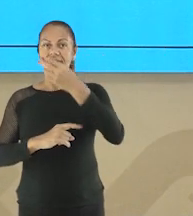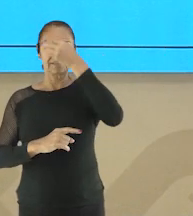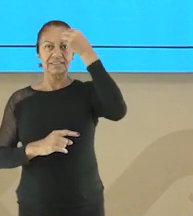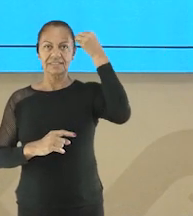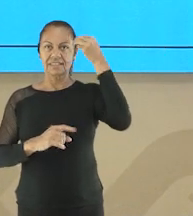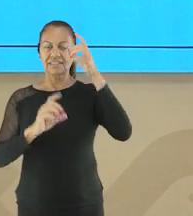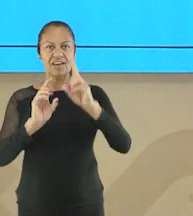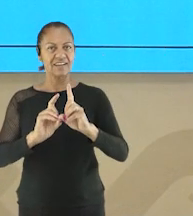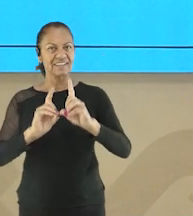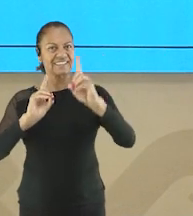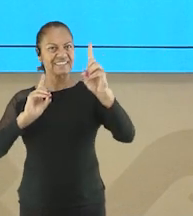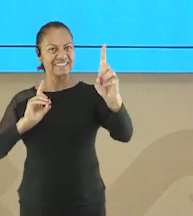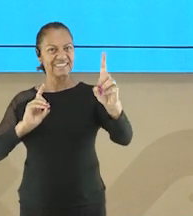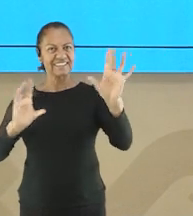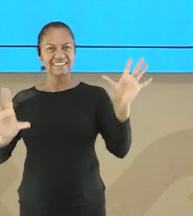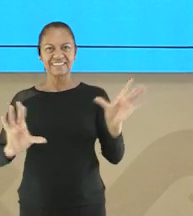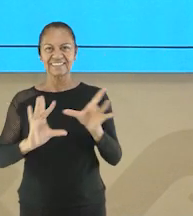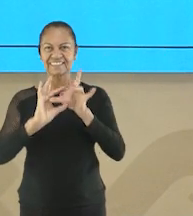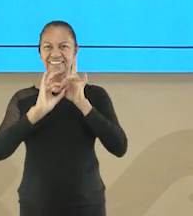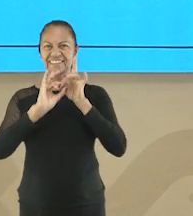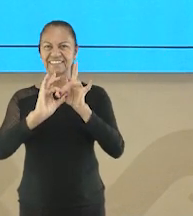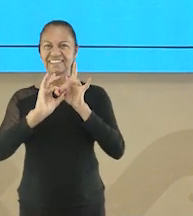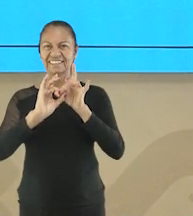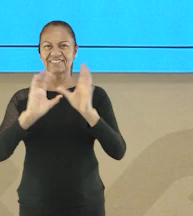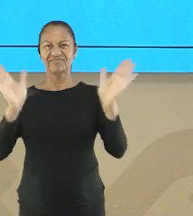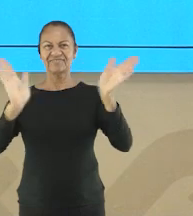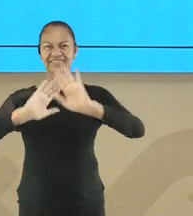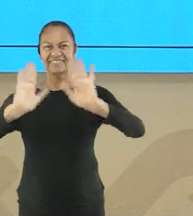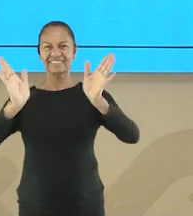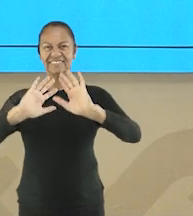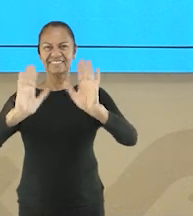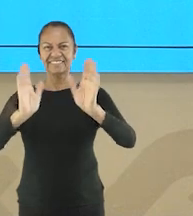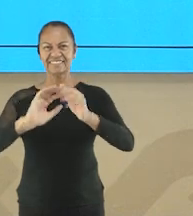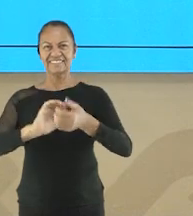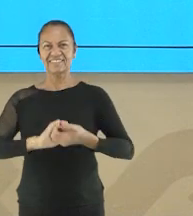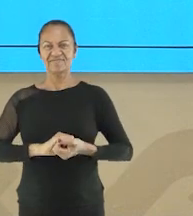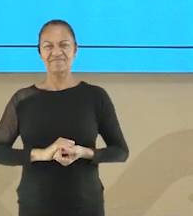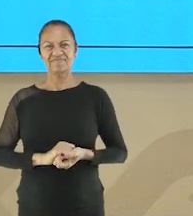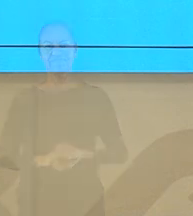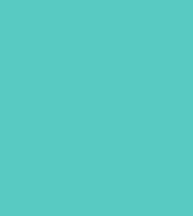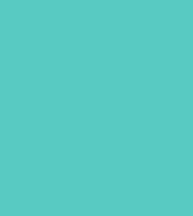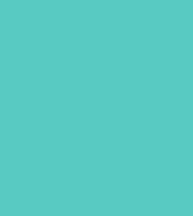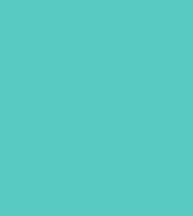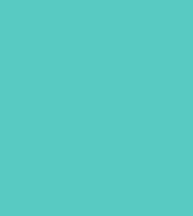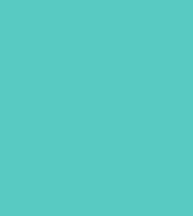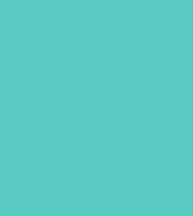bem, se cuidem e não se esqueçam que mesmo distantes, estamos juntos. Tchau, tchau!